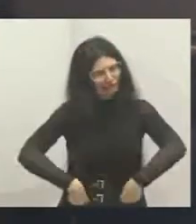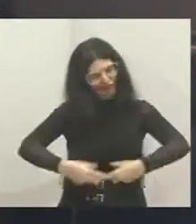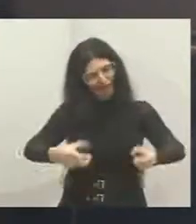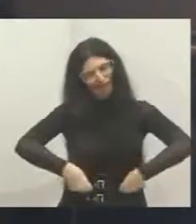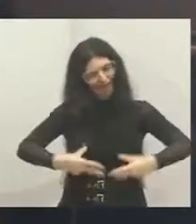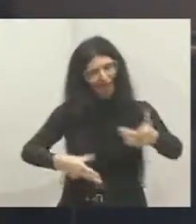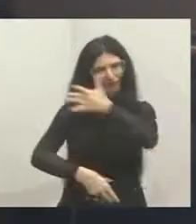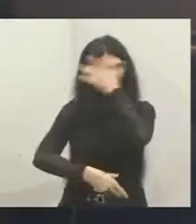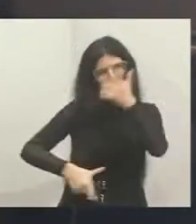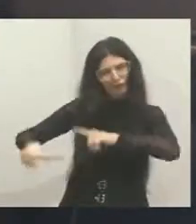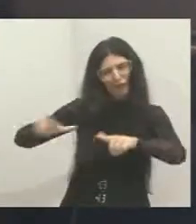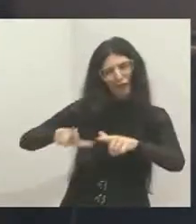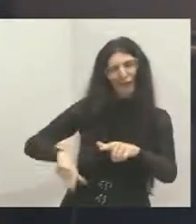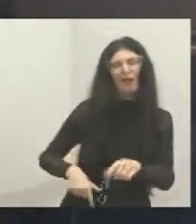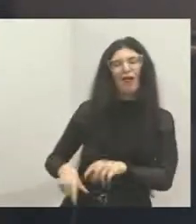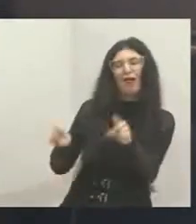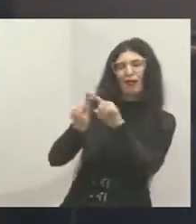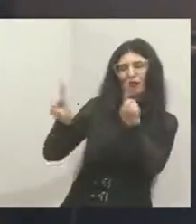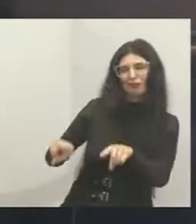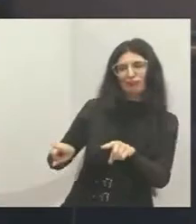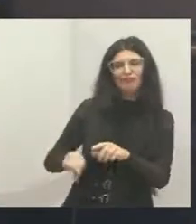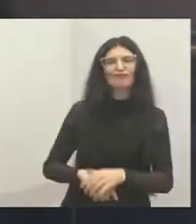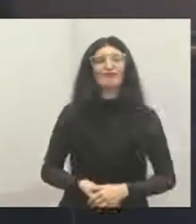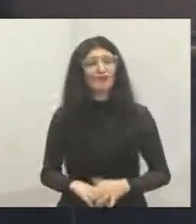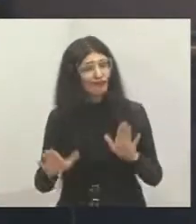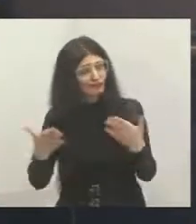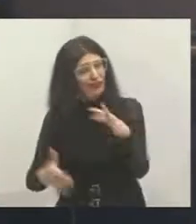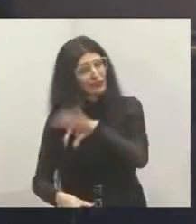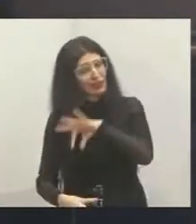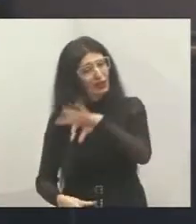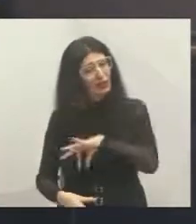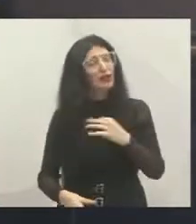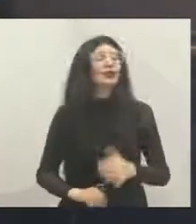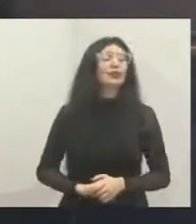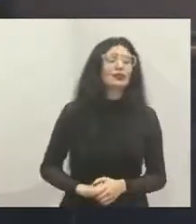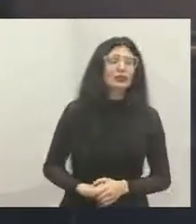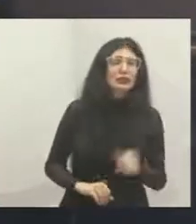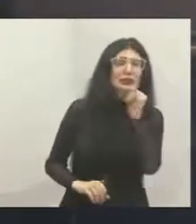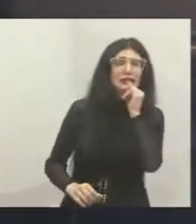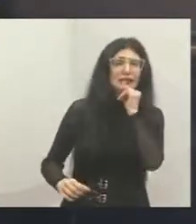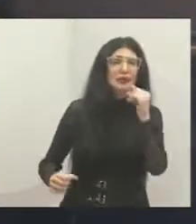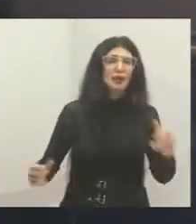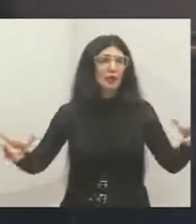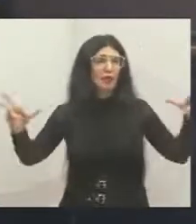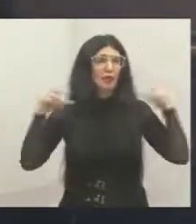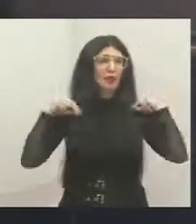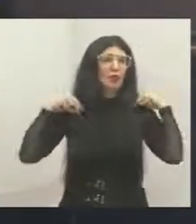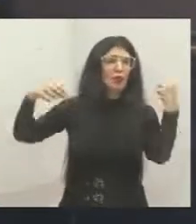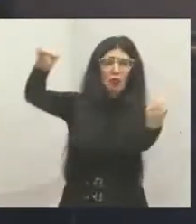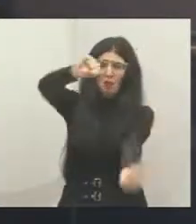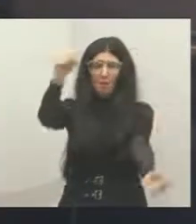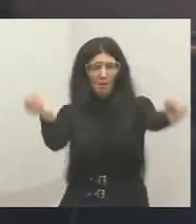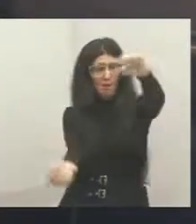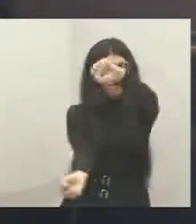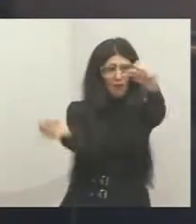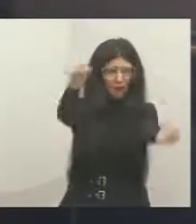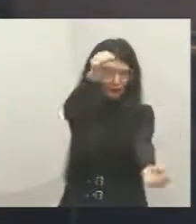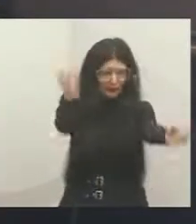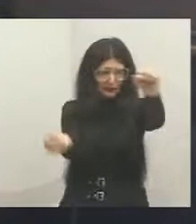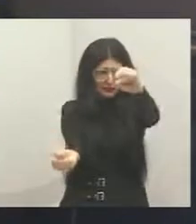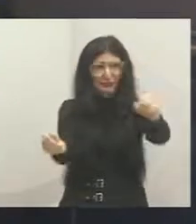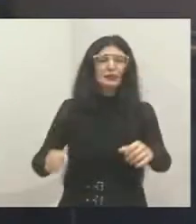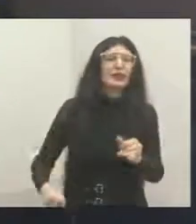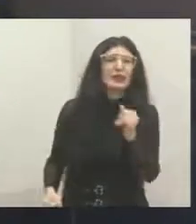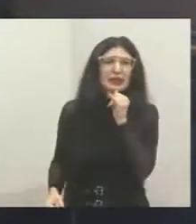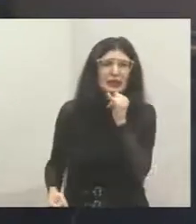pessoal. A mão de obra de motorista, né, porque o nosso quadro de motorista também